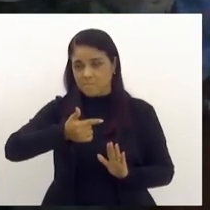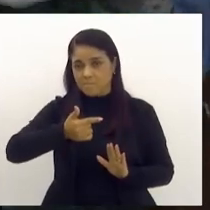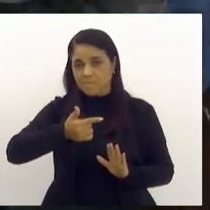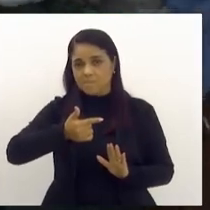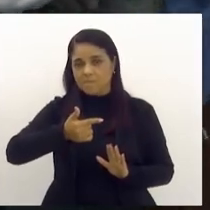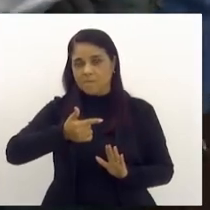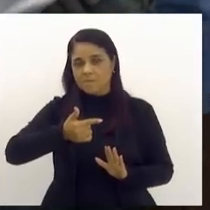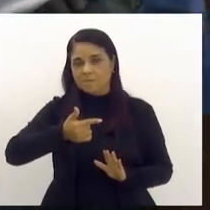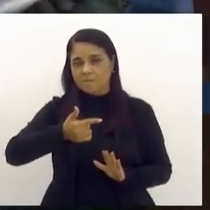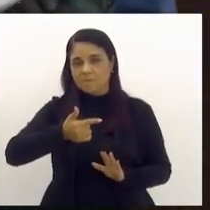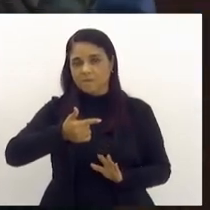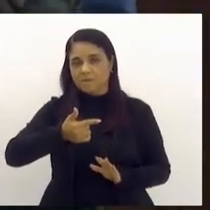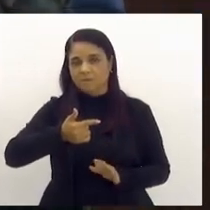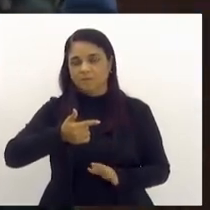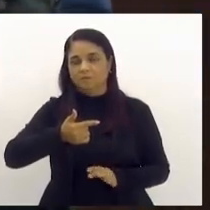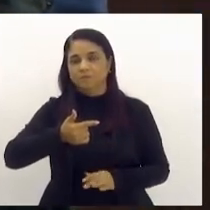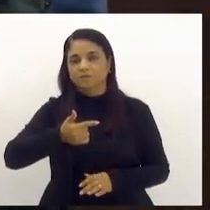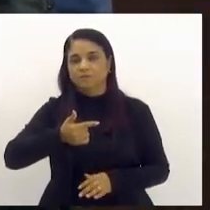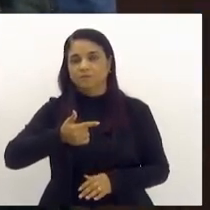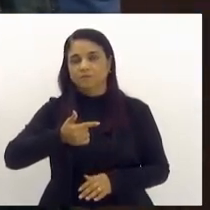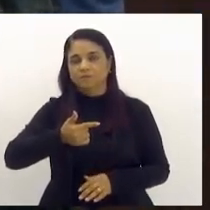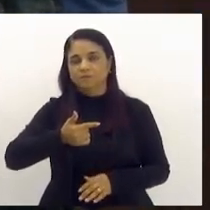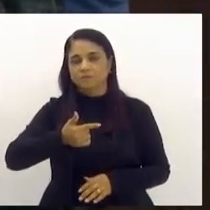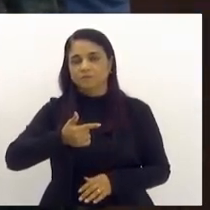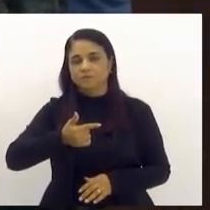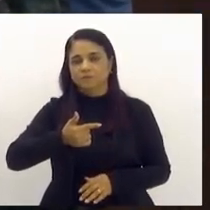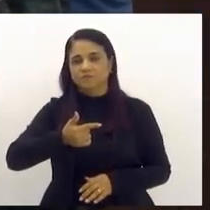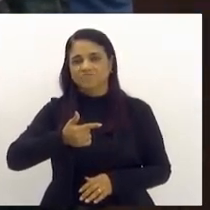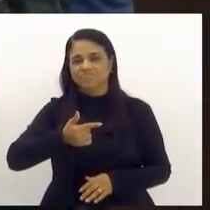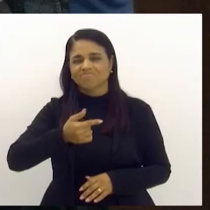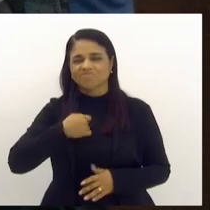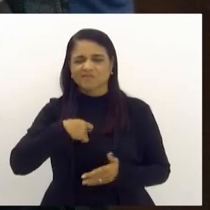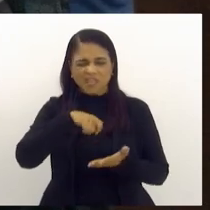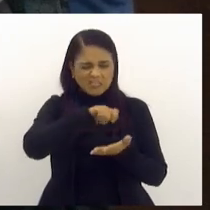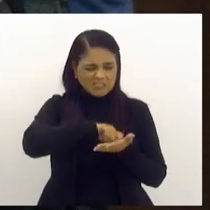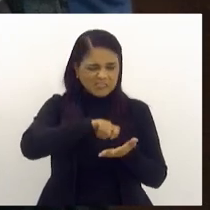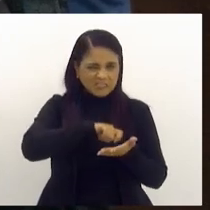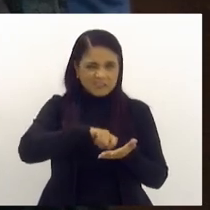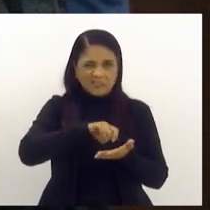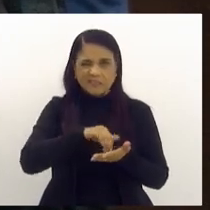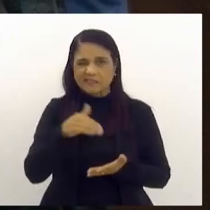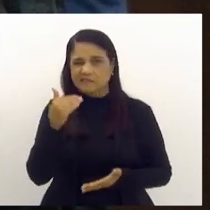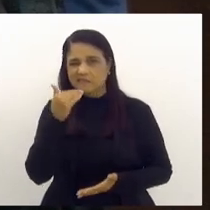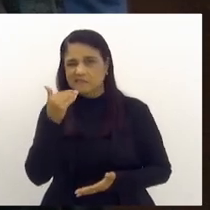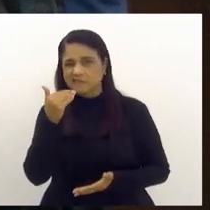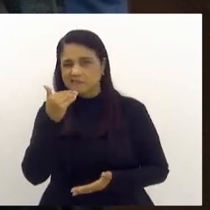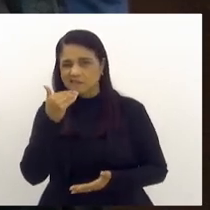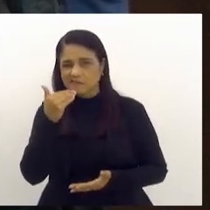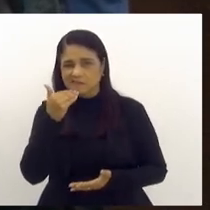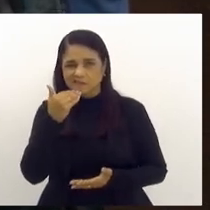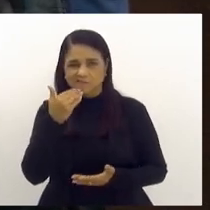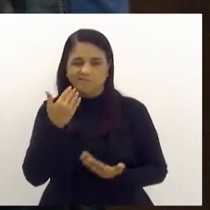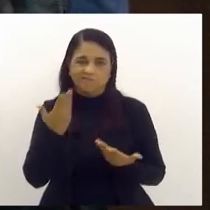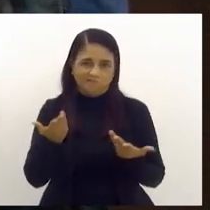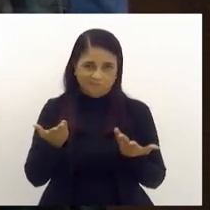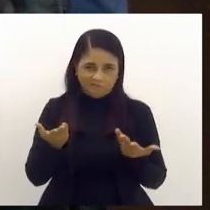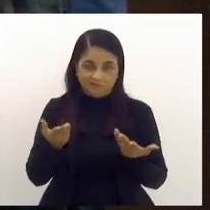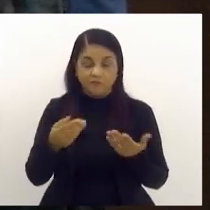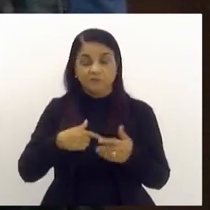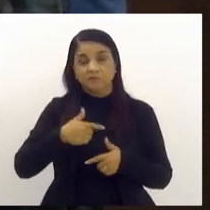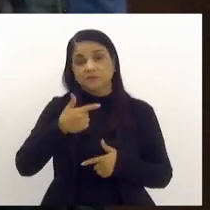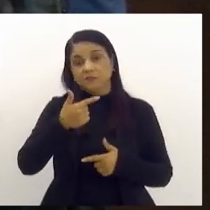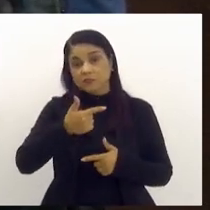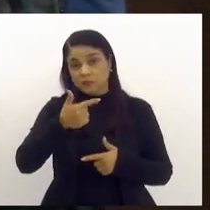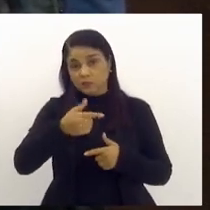2º, eu acho que está mal escrito, sem análise de mérito. Parágrafo